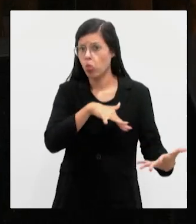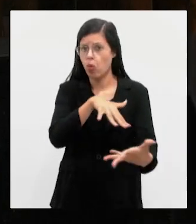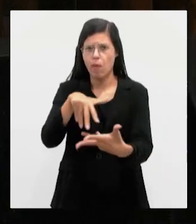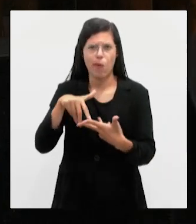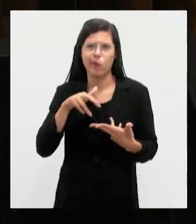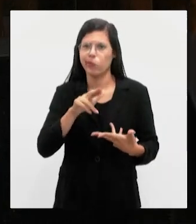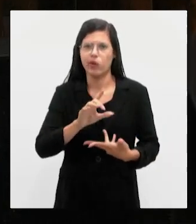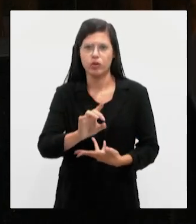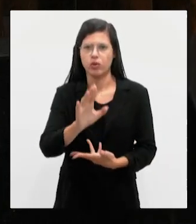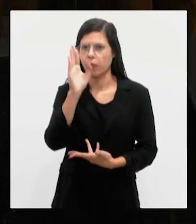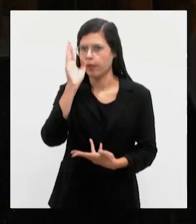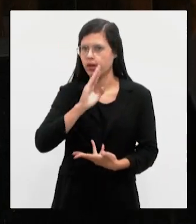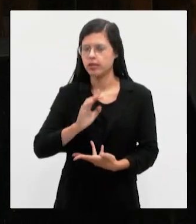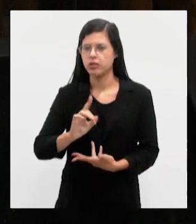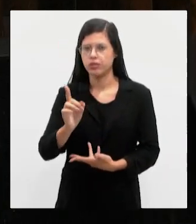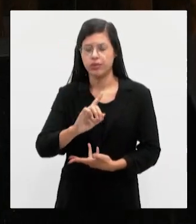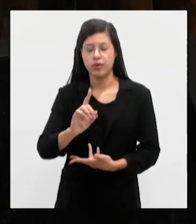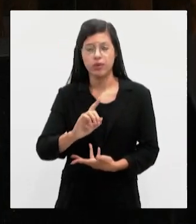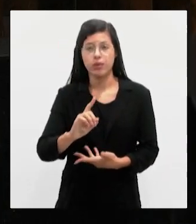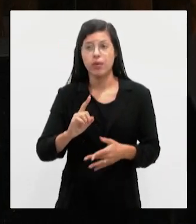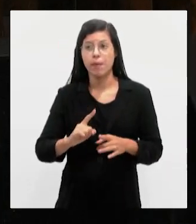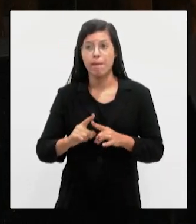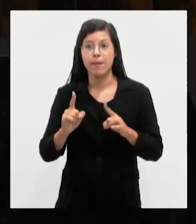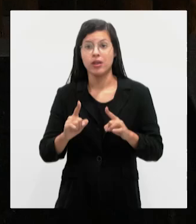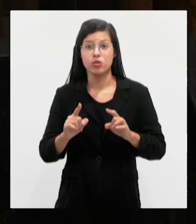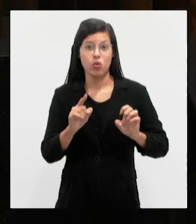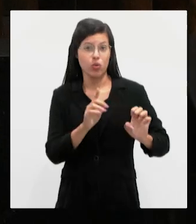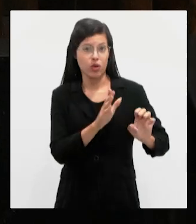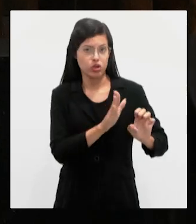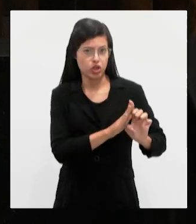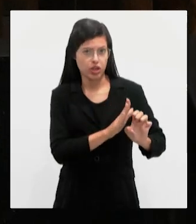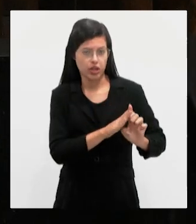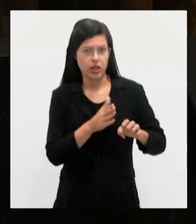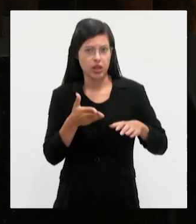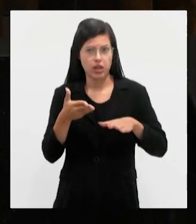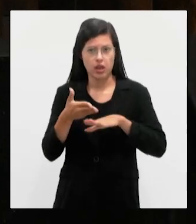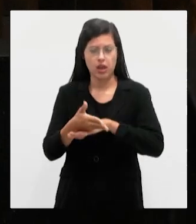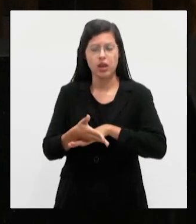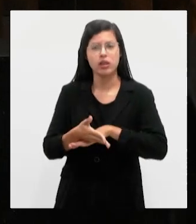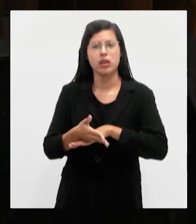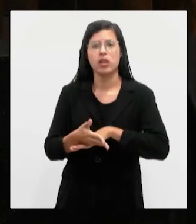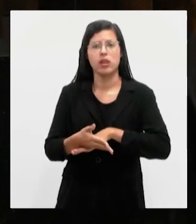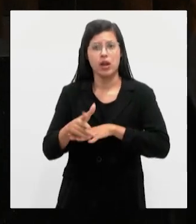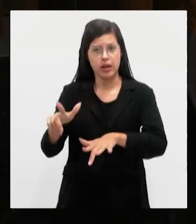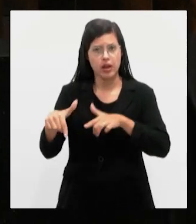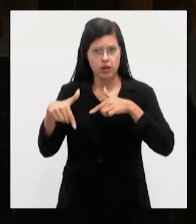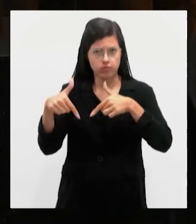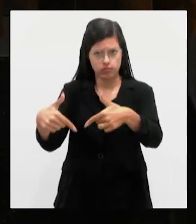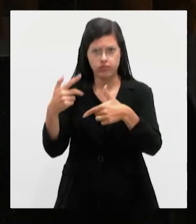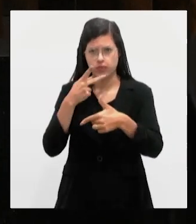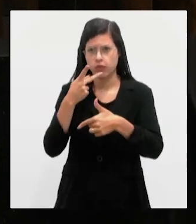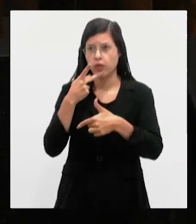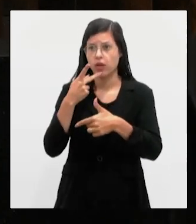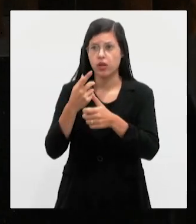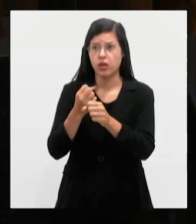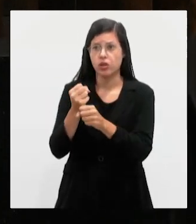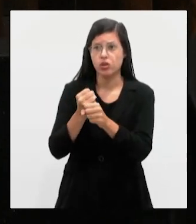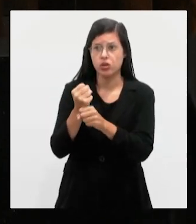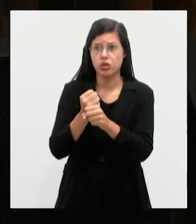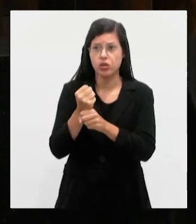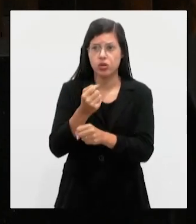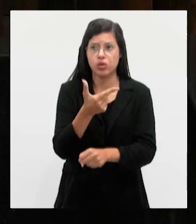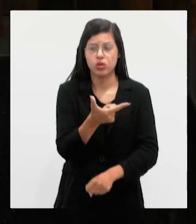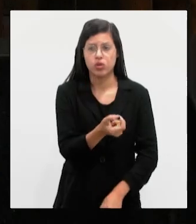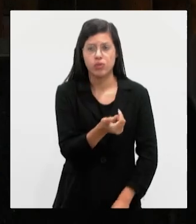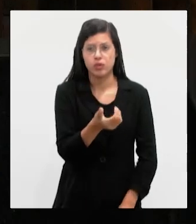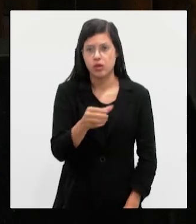só no Brasil. Só que quando a esquerda entra, e a operação disseram que foi desde 2019 a